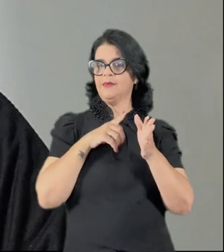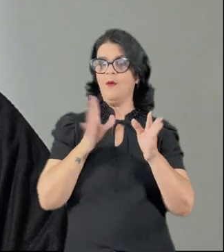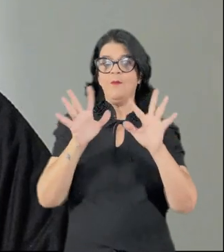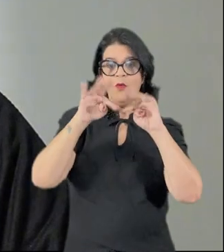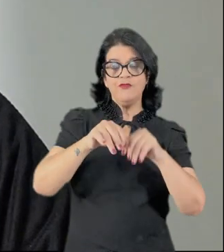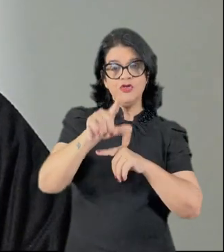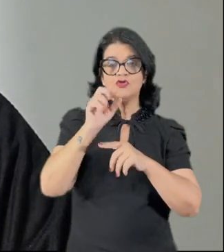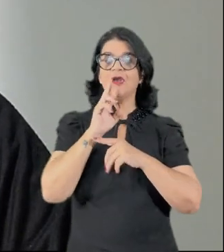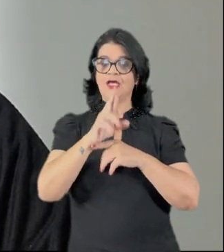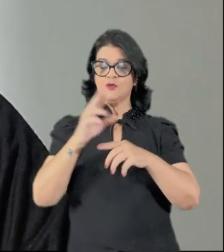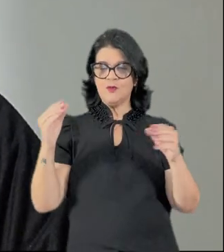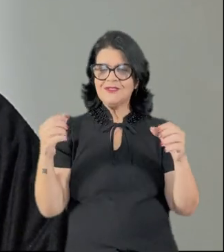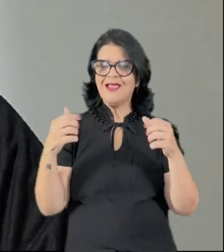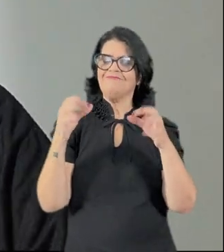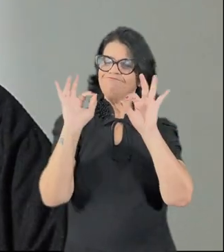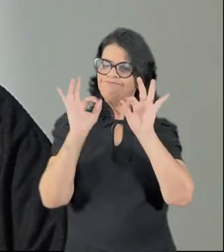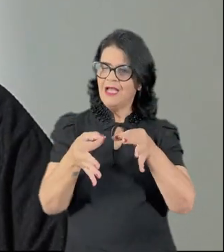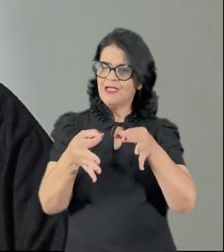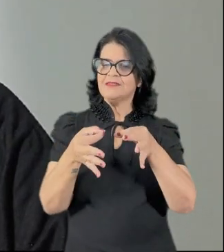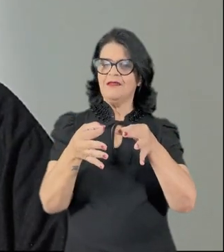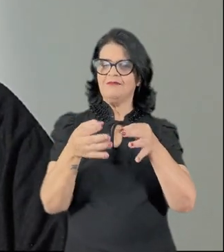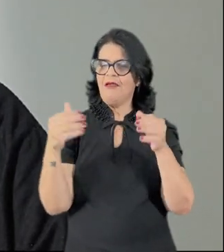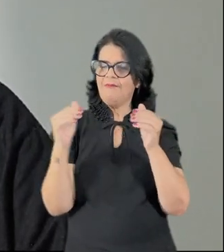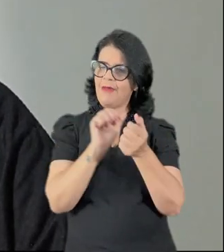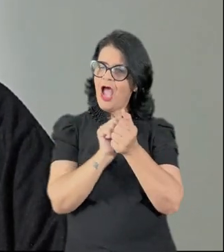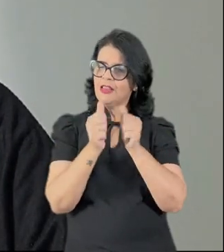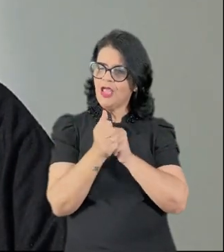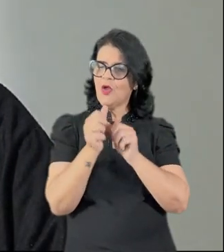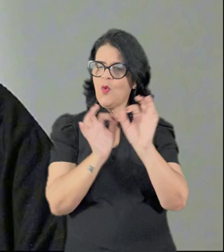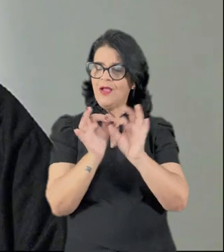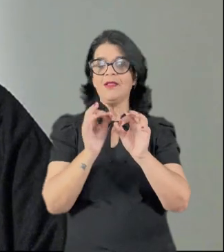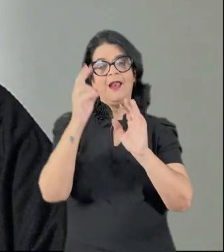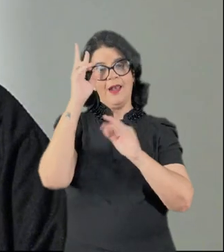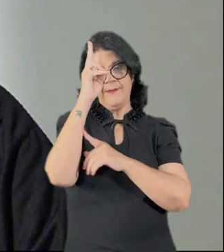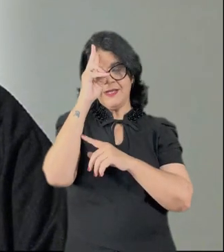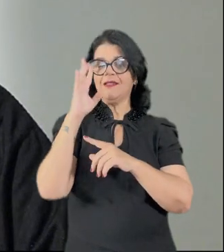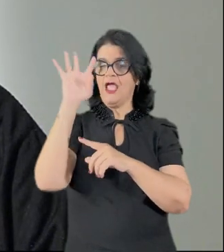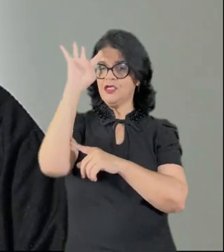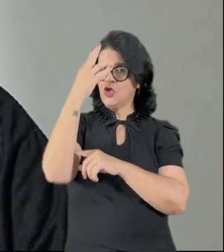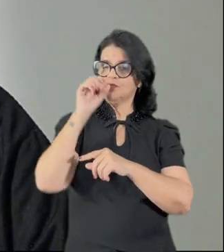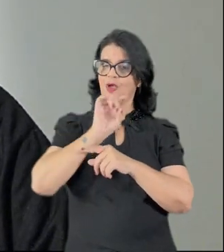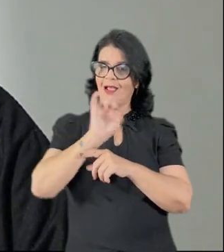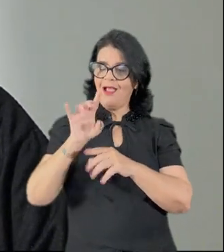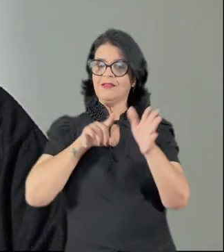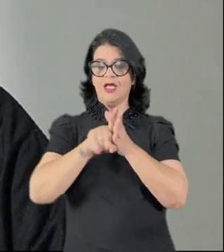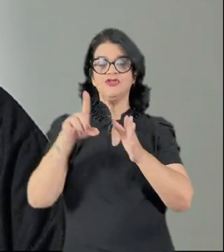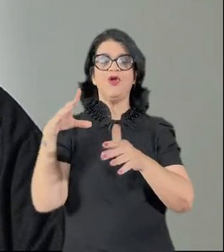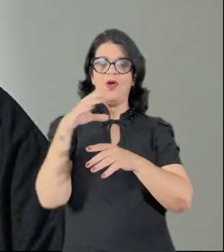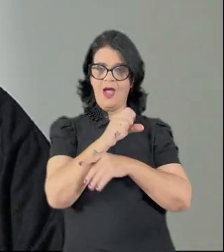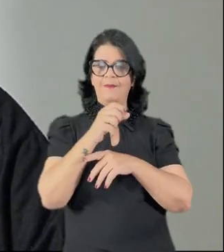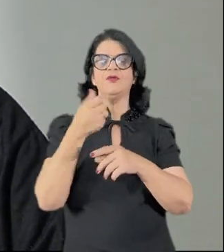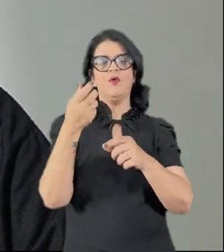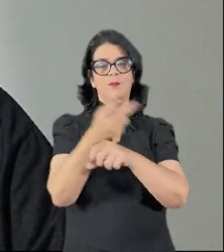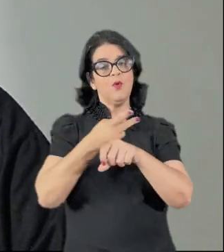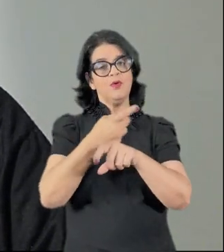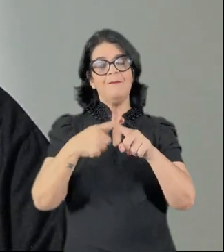fim escolha a resposta mais adequada lembrete procure ser na resolução de cada questão lembre-se que outras questões